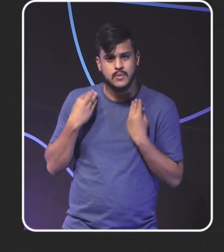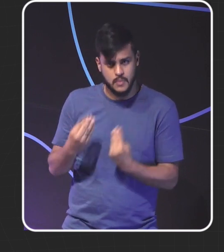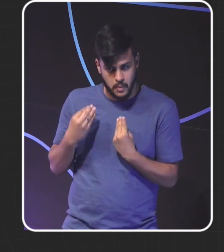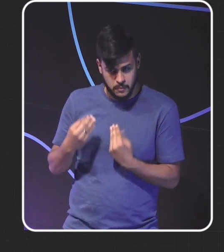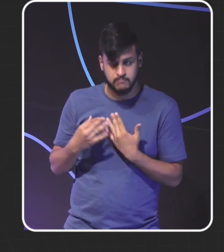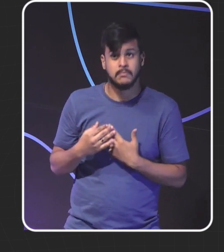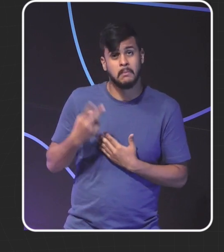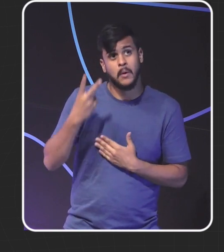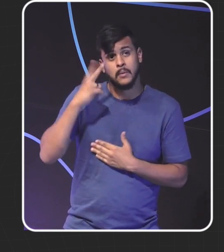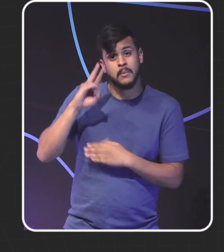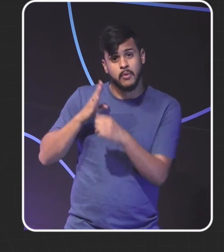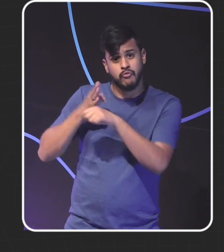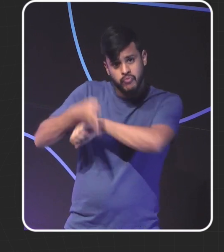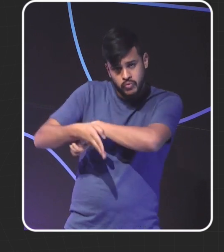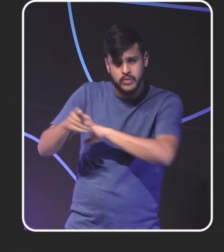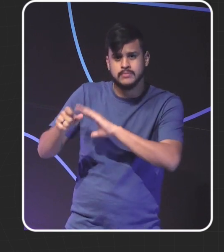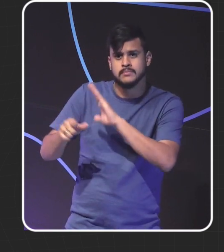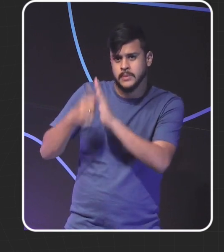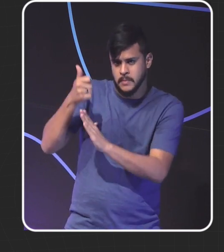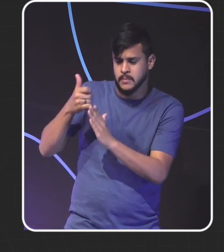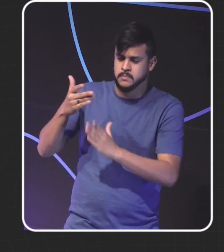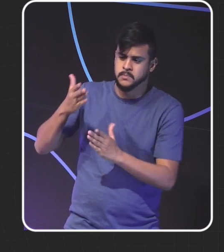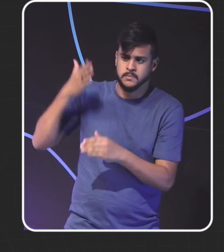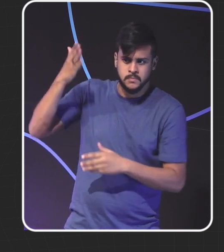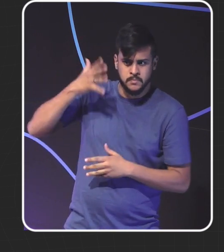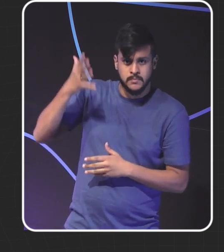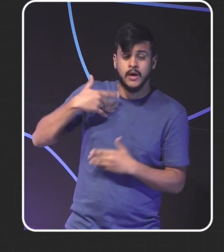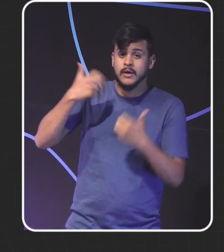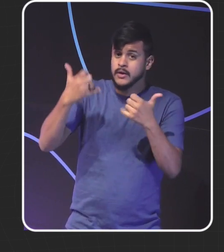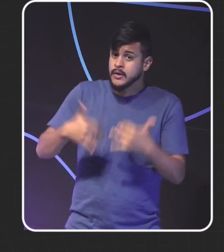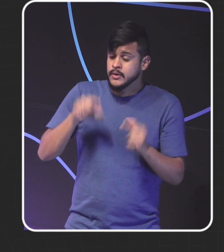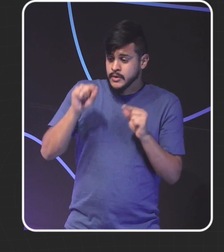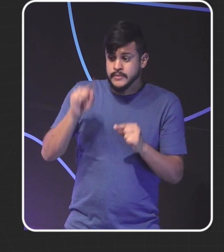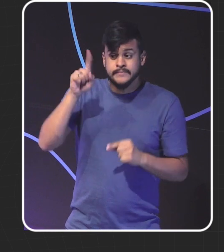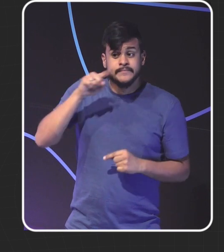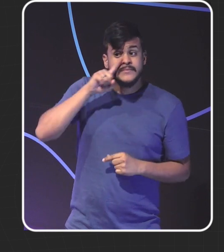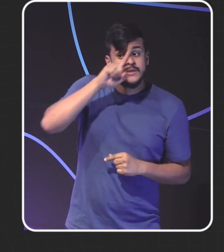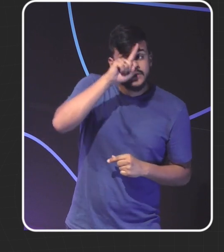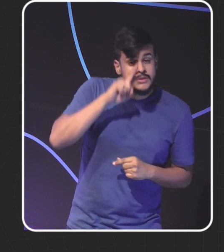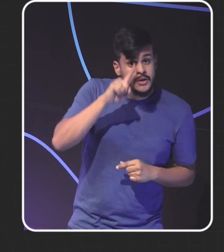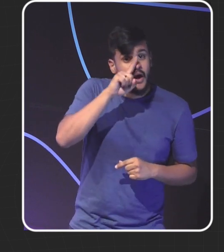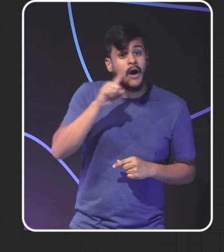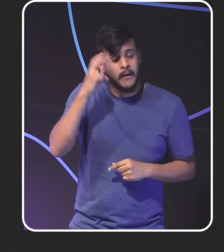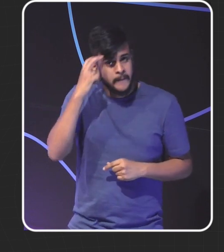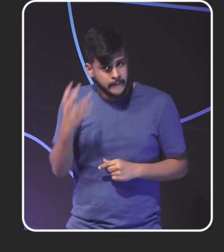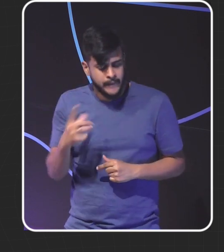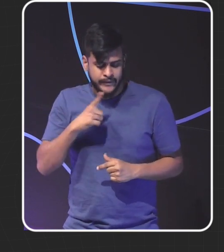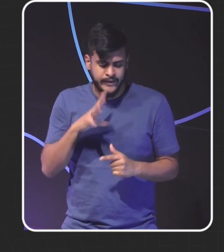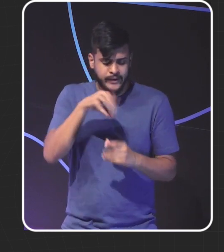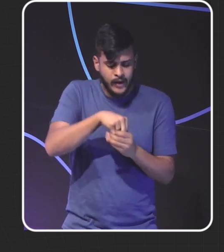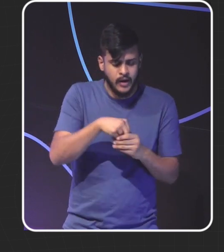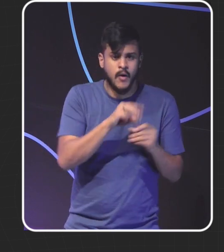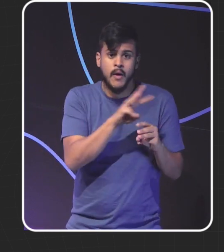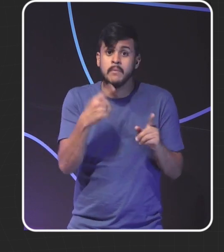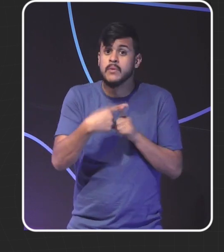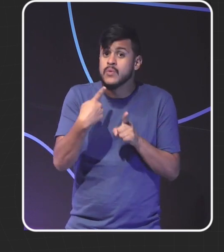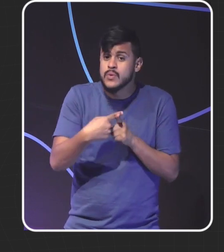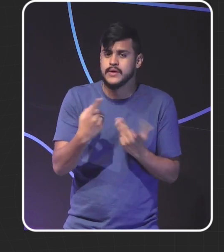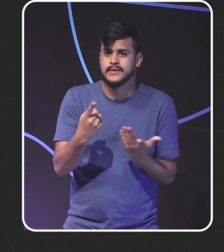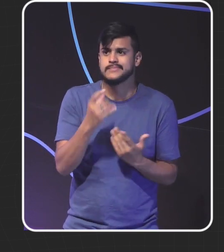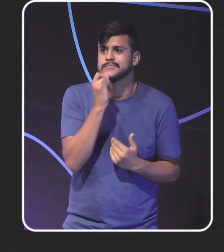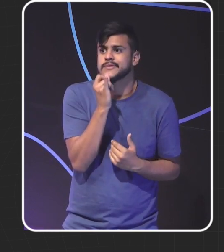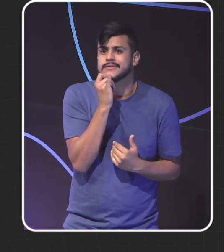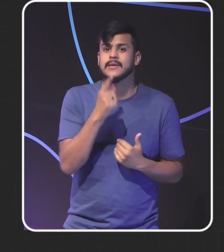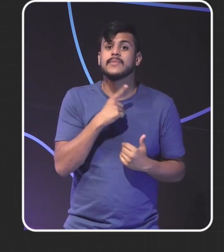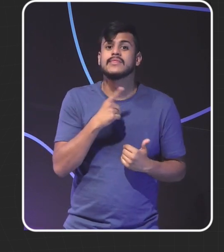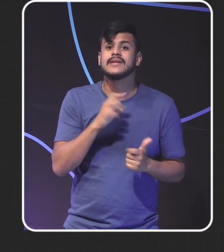eu fiz alguns apontamentos falando sobre os riscos que essa IA podia trazer para a web por coletar exemplos de